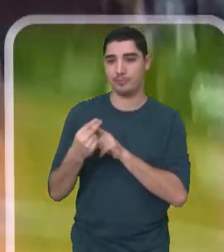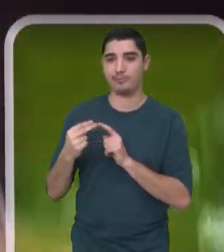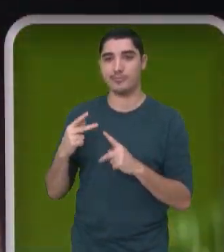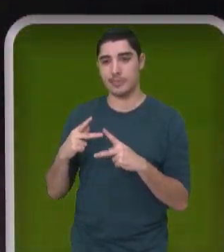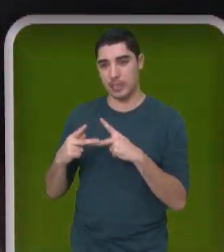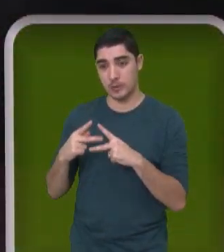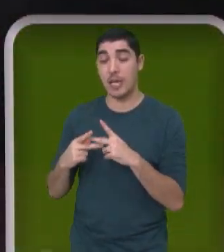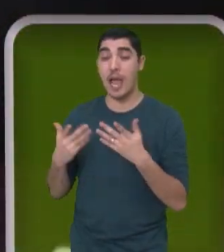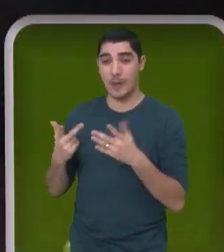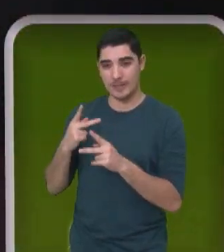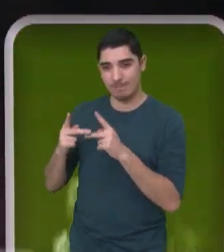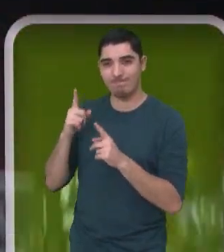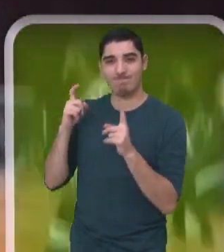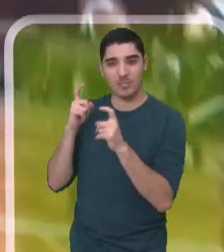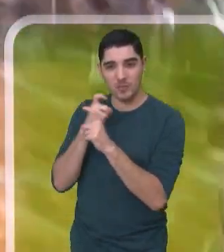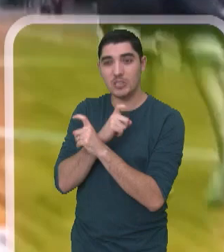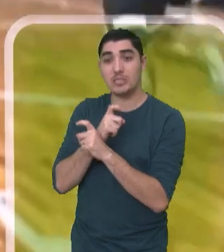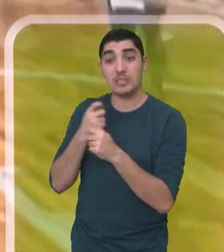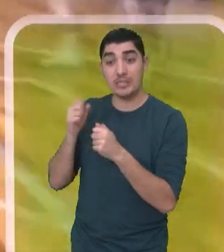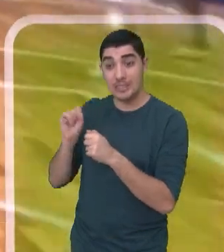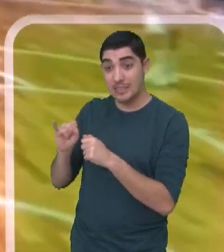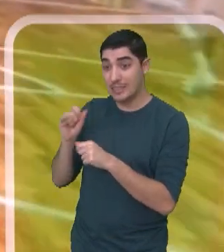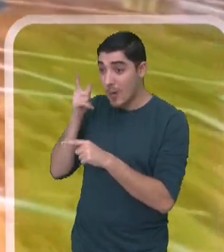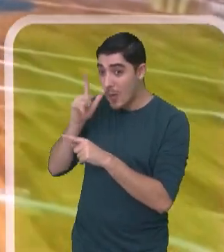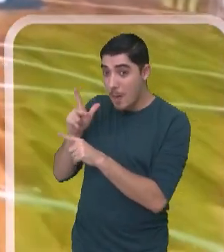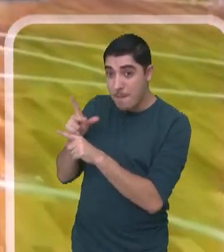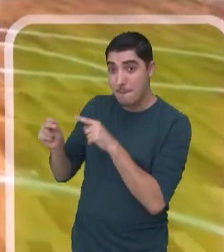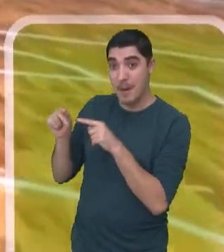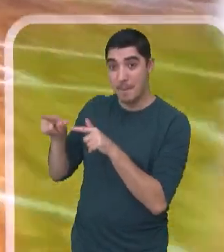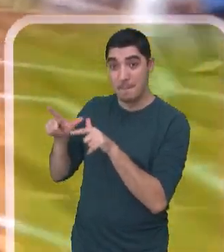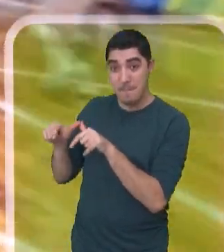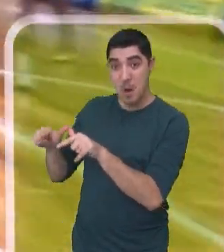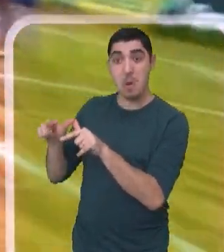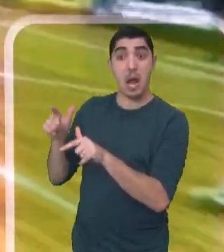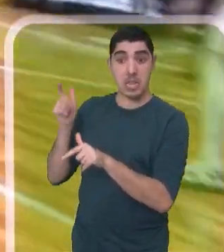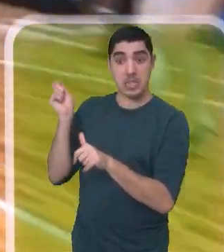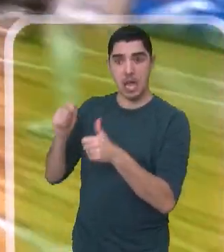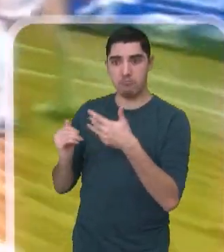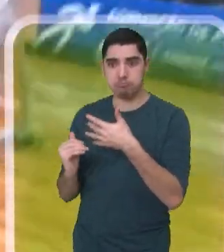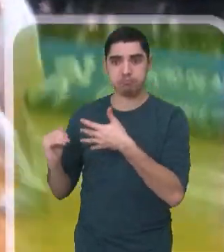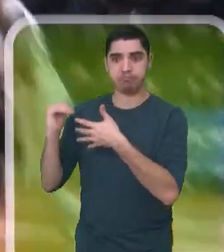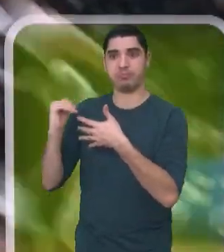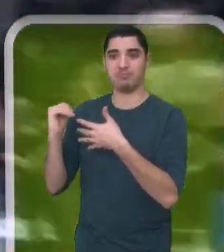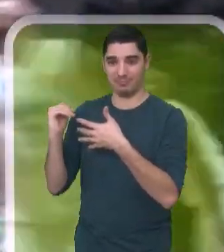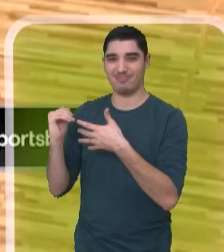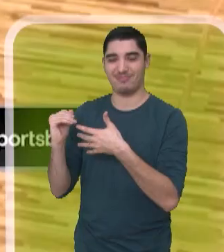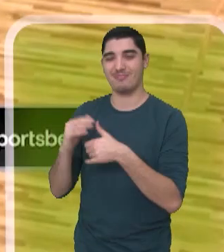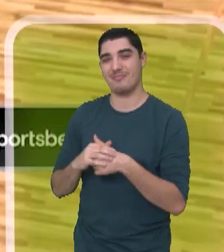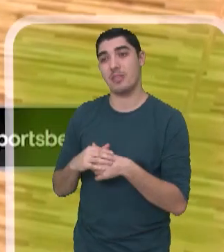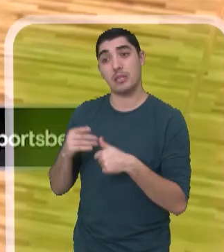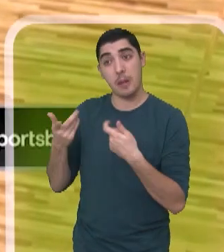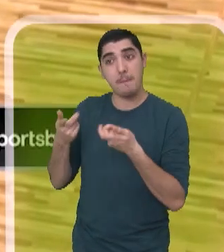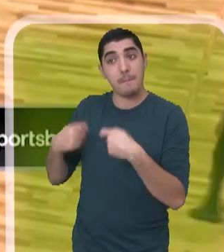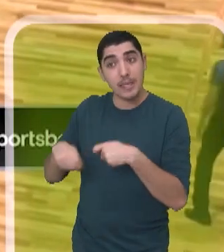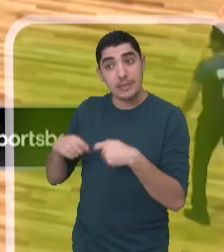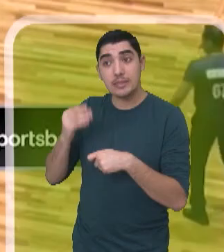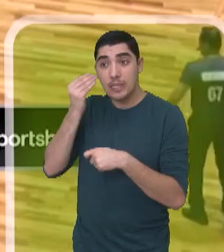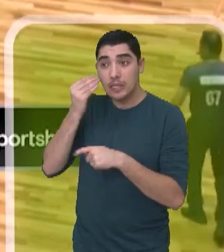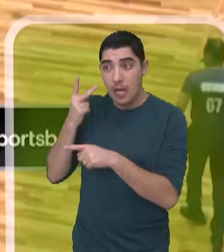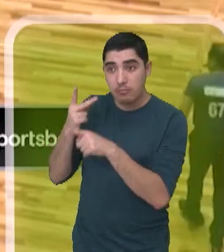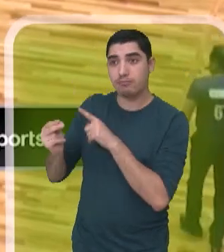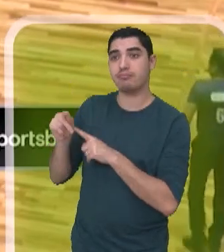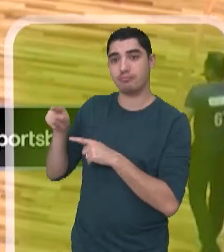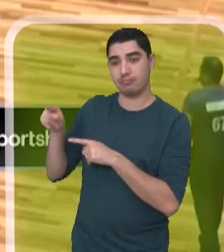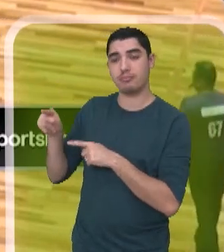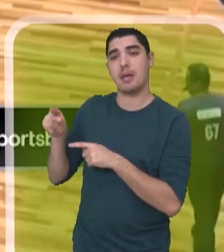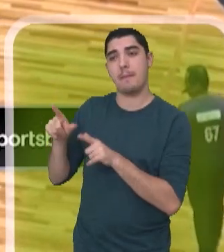que precisava aí, se vencer, né, vai conseguir recuperar o jogo que perdeu em casa. Então precisa vencer o São José, mas